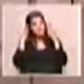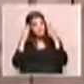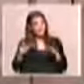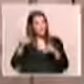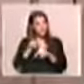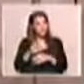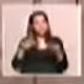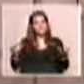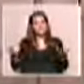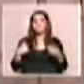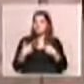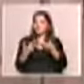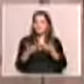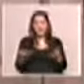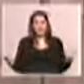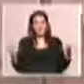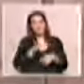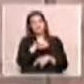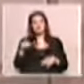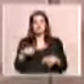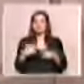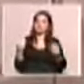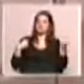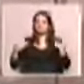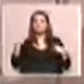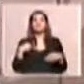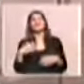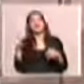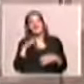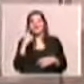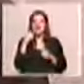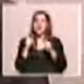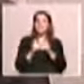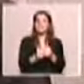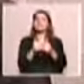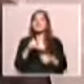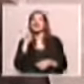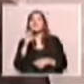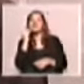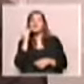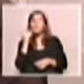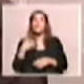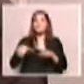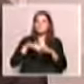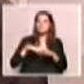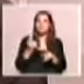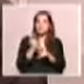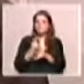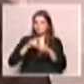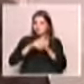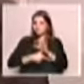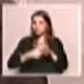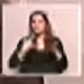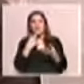Portanto, estamos super receptivos das vossas amizades e, portanto, venham e acompanhem como é que vai tendo a envolvência de todo também o projeto. E